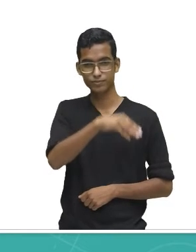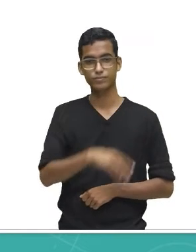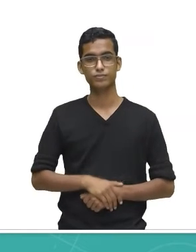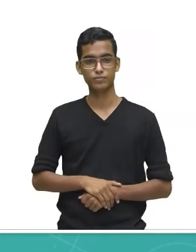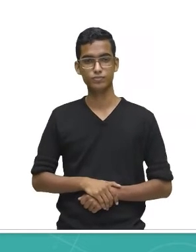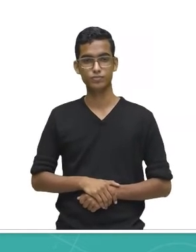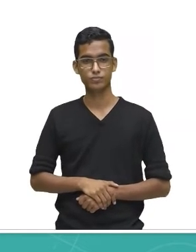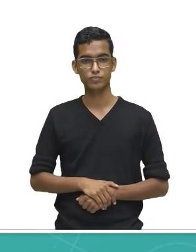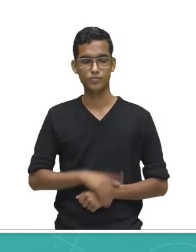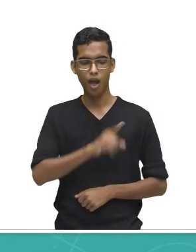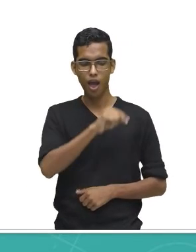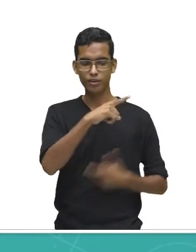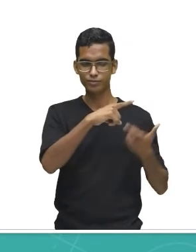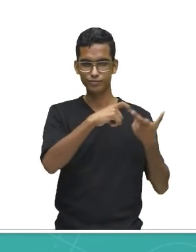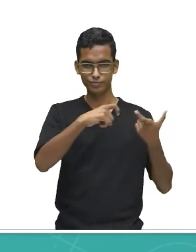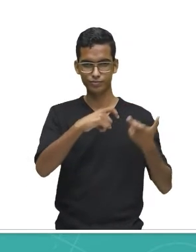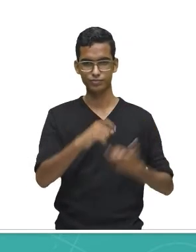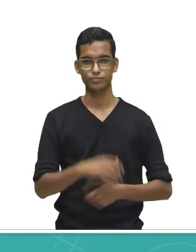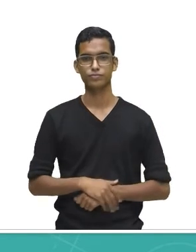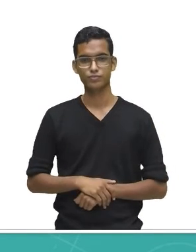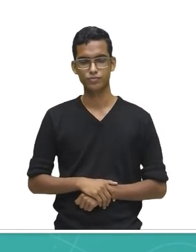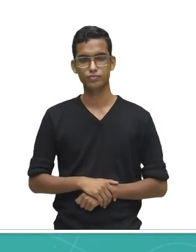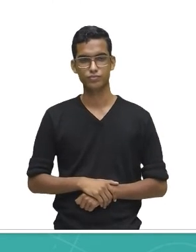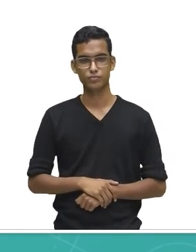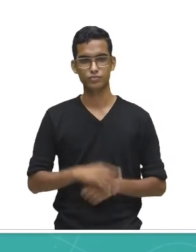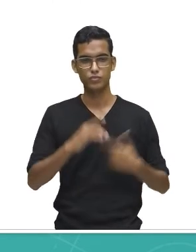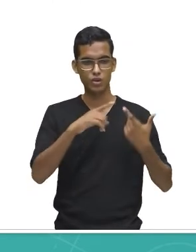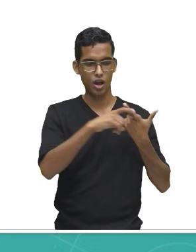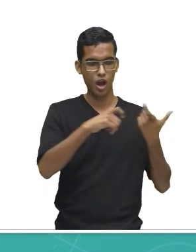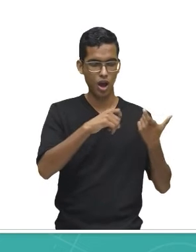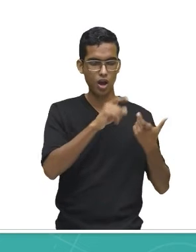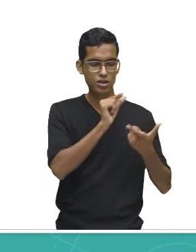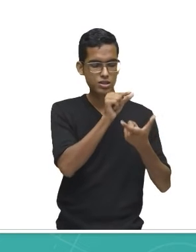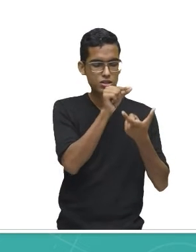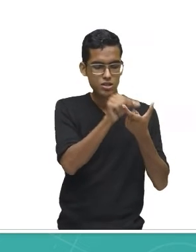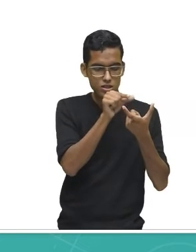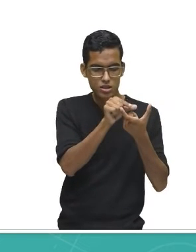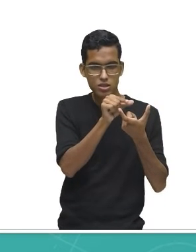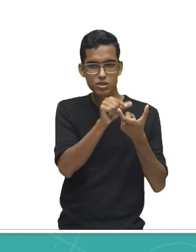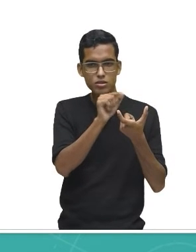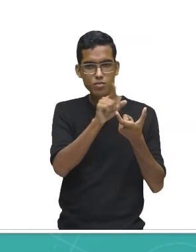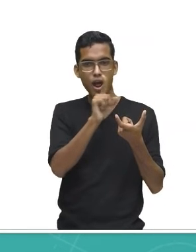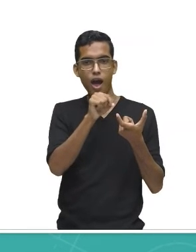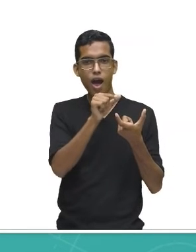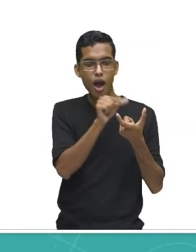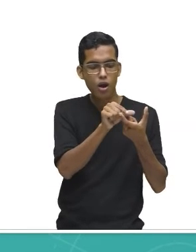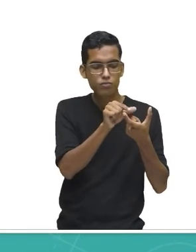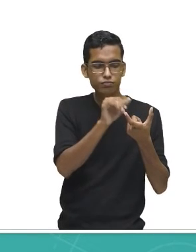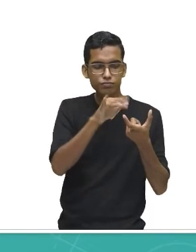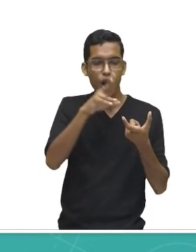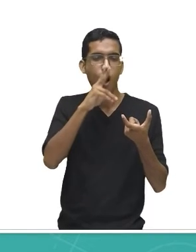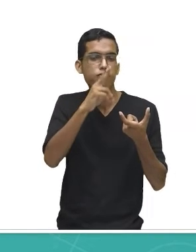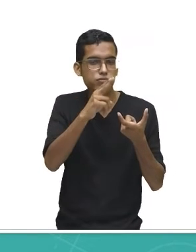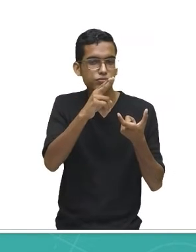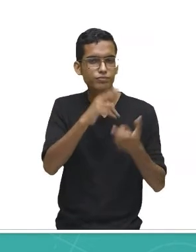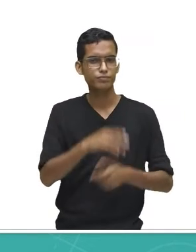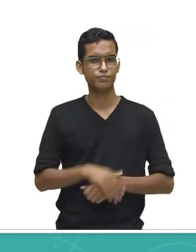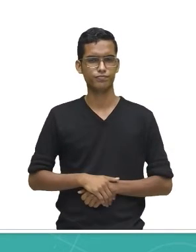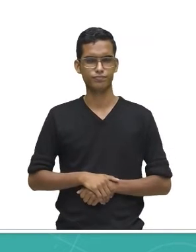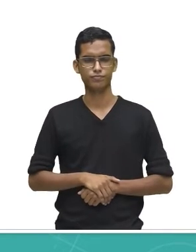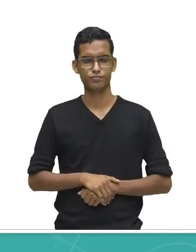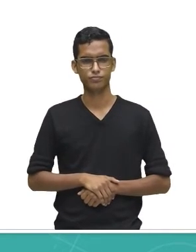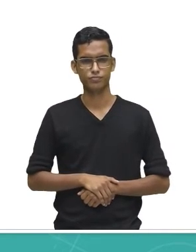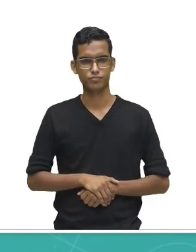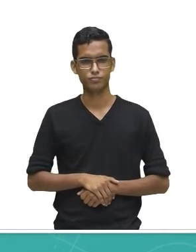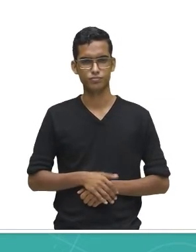uma oxítona, porque a sílaba tônica está na última, ruim, tá? Então,